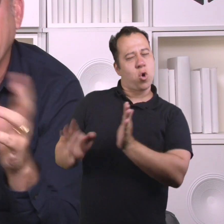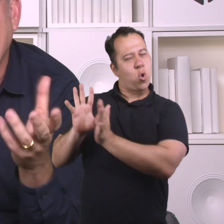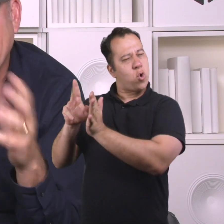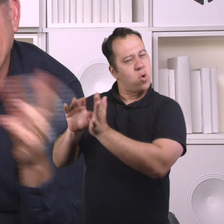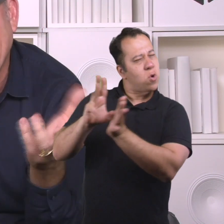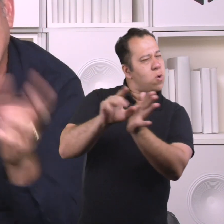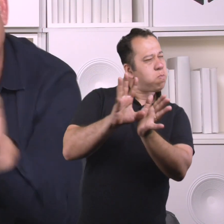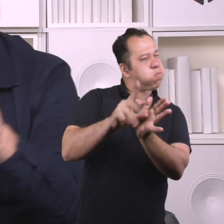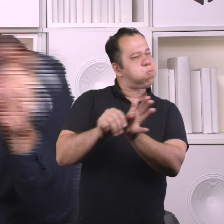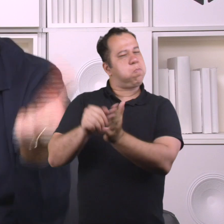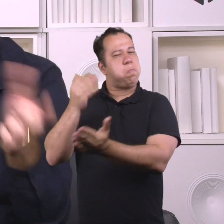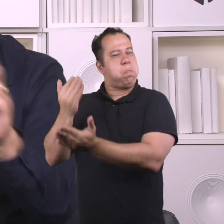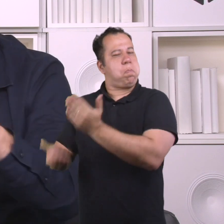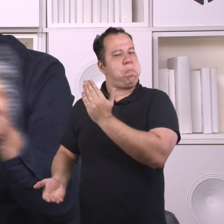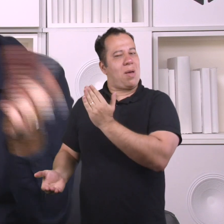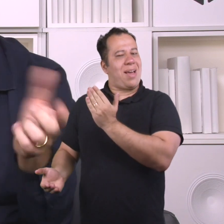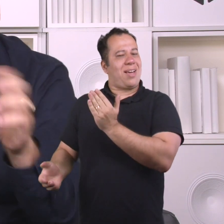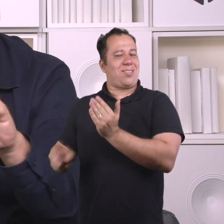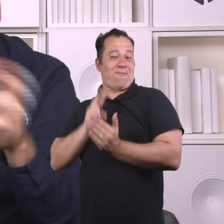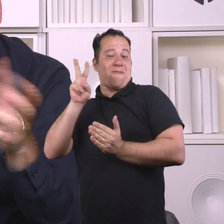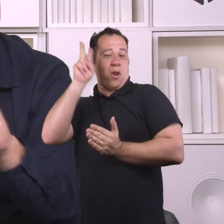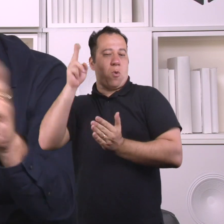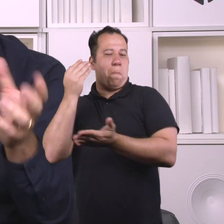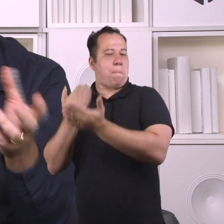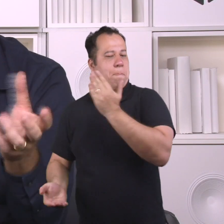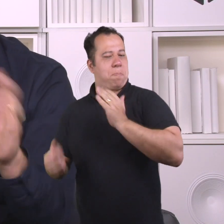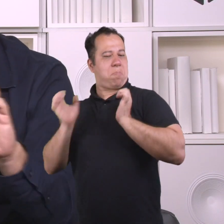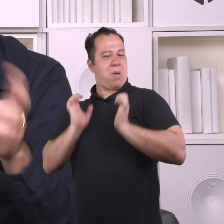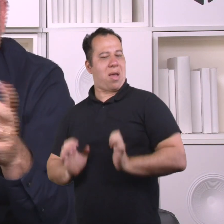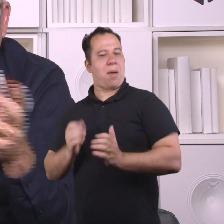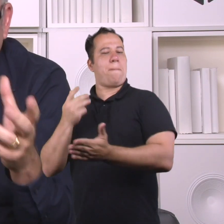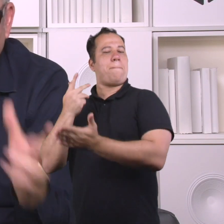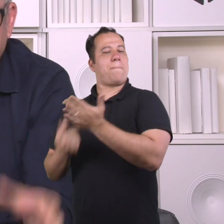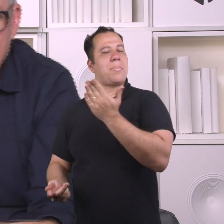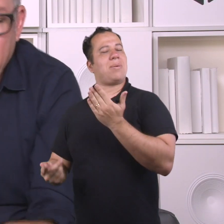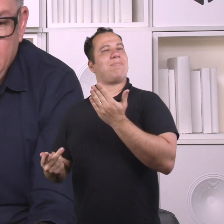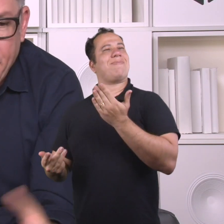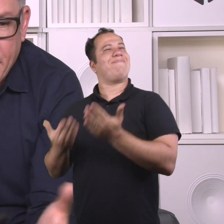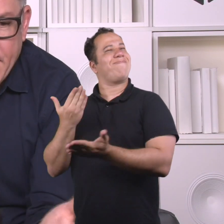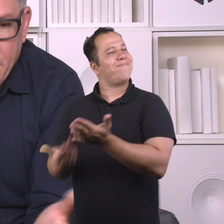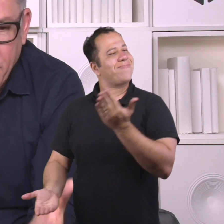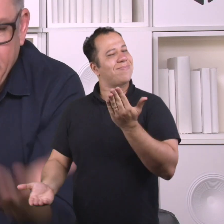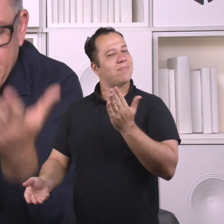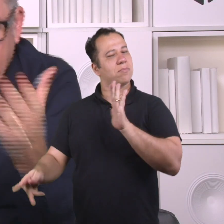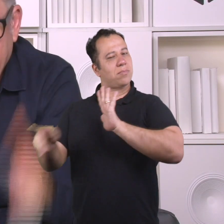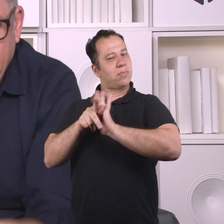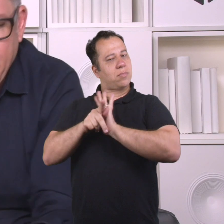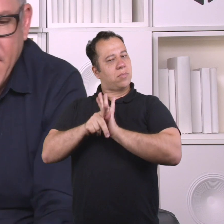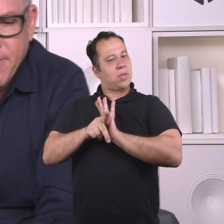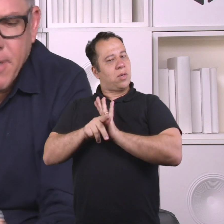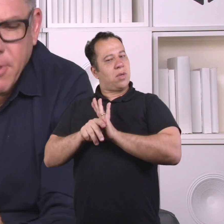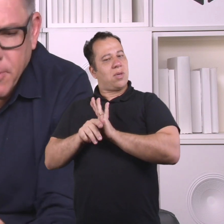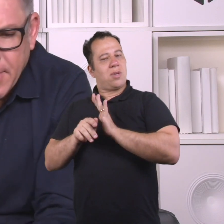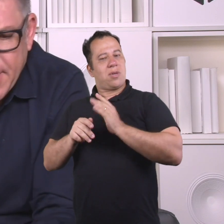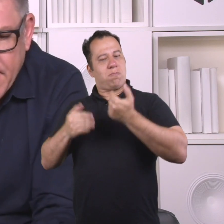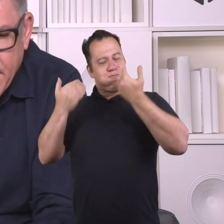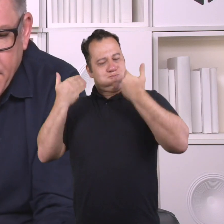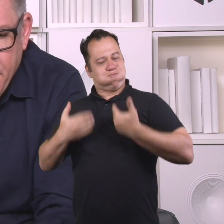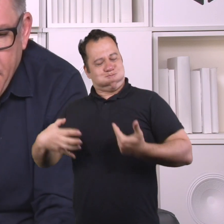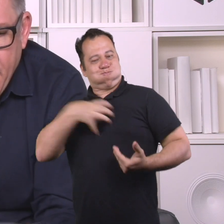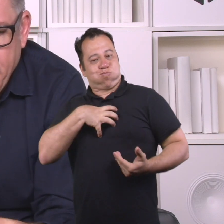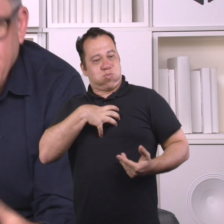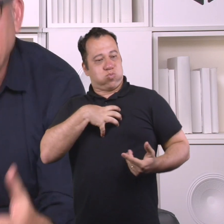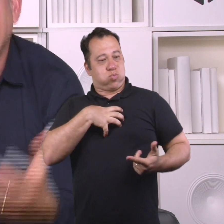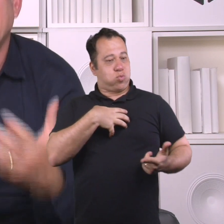são riquezas que são mexidas aí, uma vai virando outra. Por exemplo, o que você acha que é mais fácil